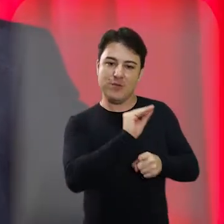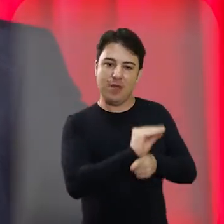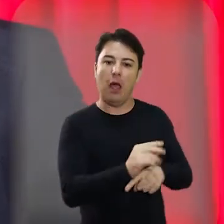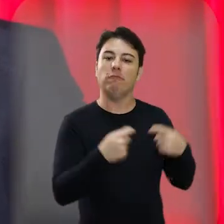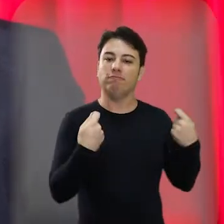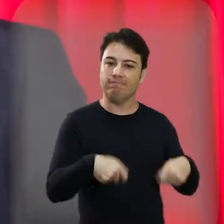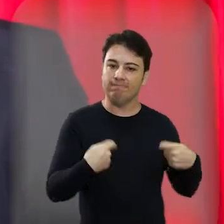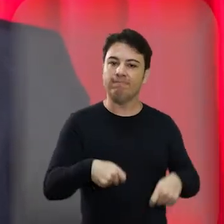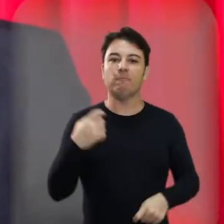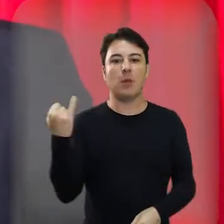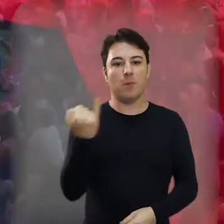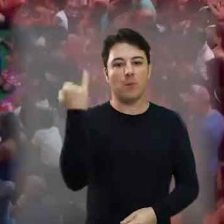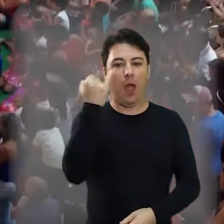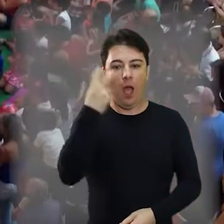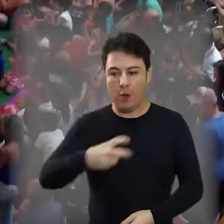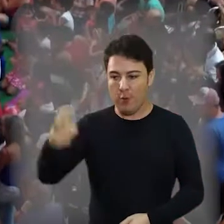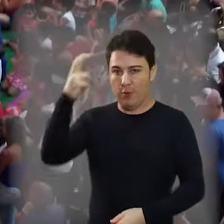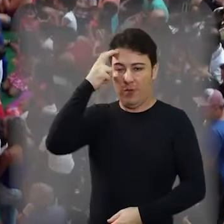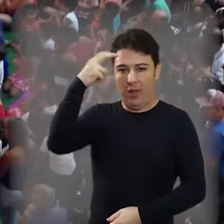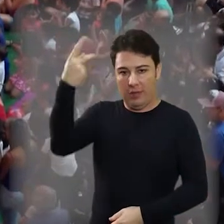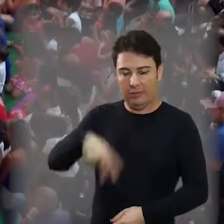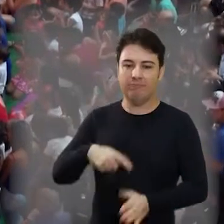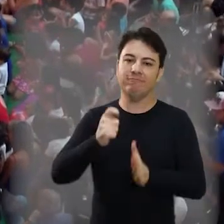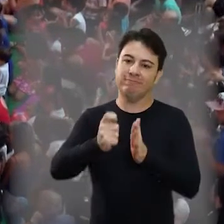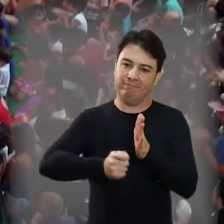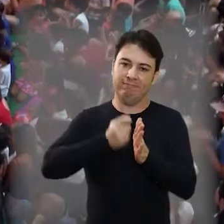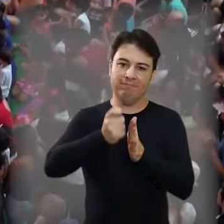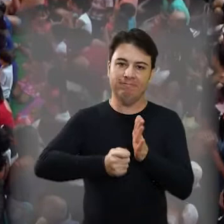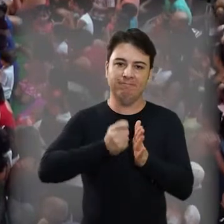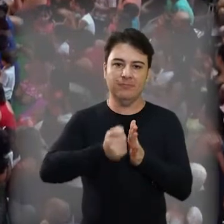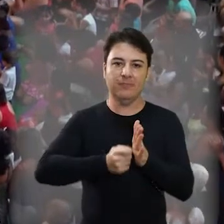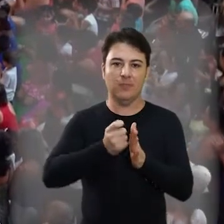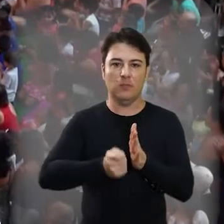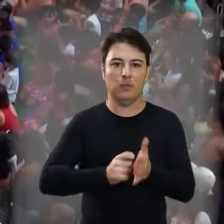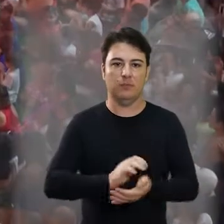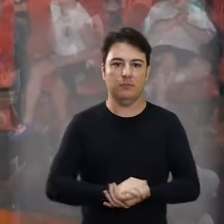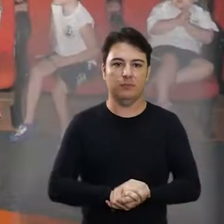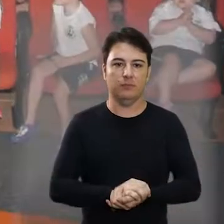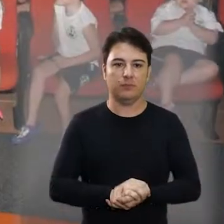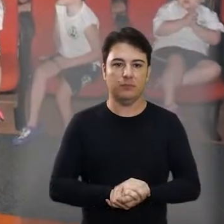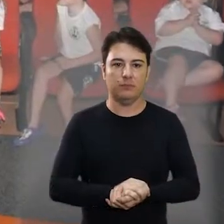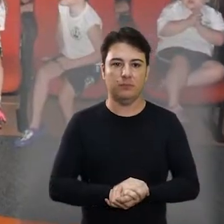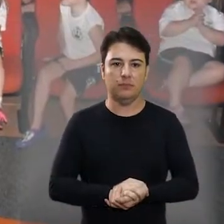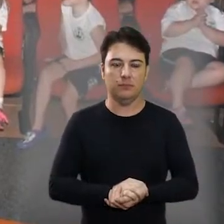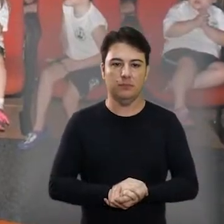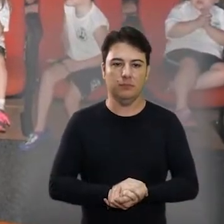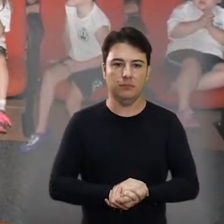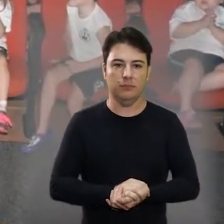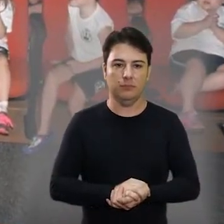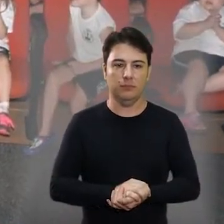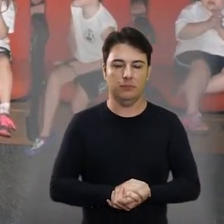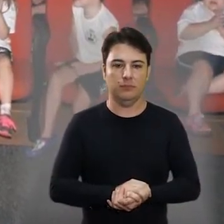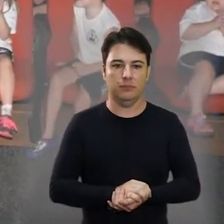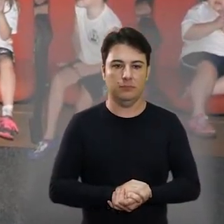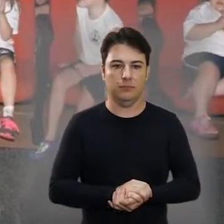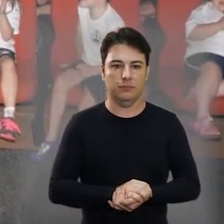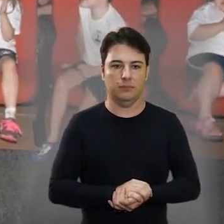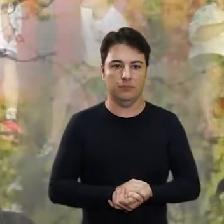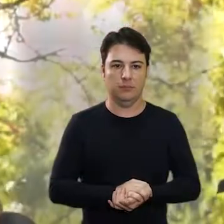alimentar a cidade com artistas da cidade, eu acho que é muito importante para a cultura em